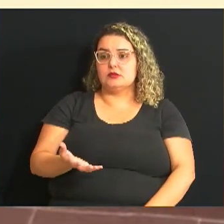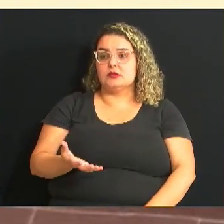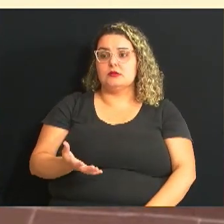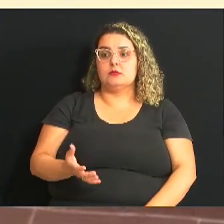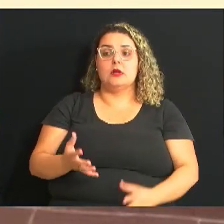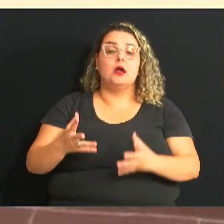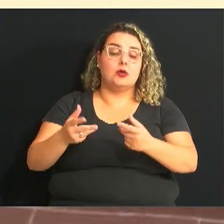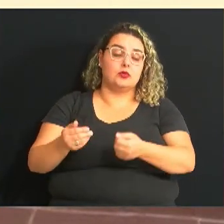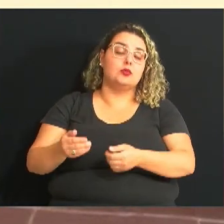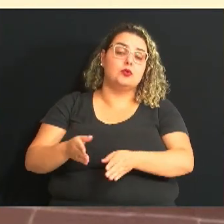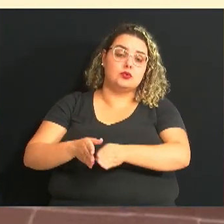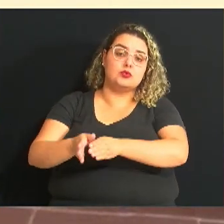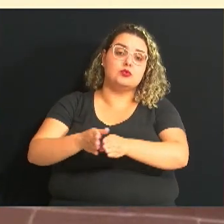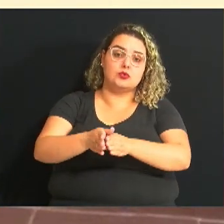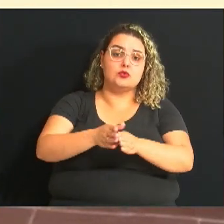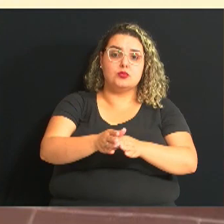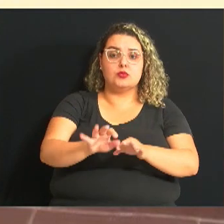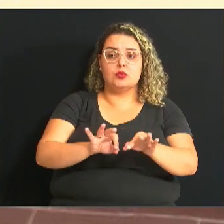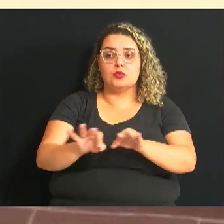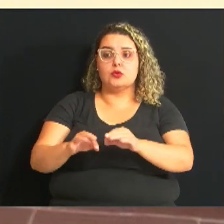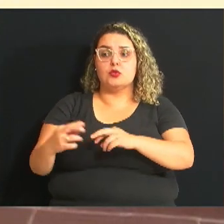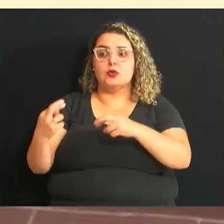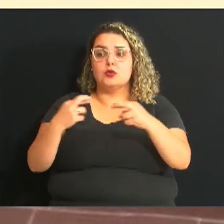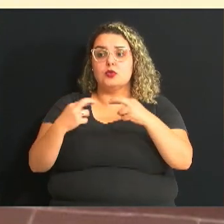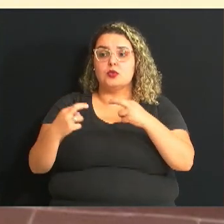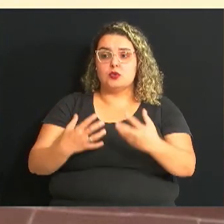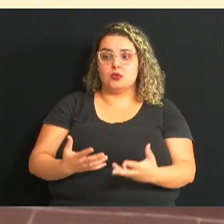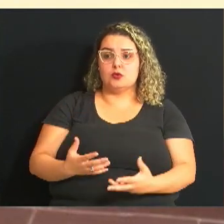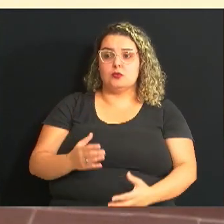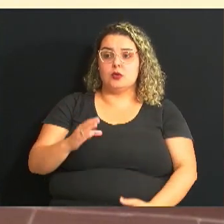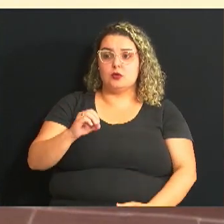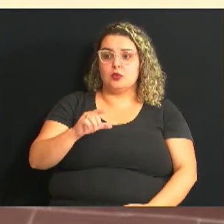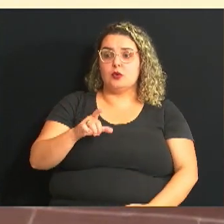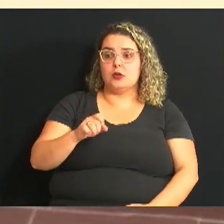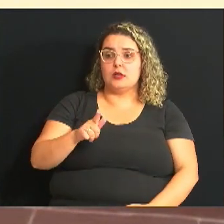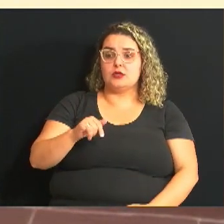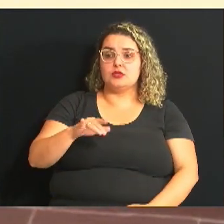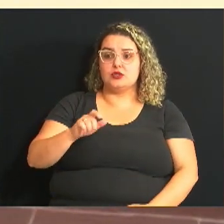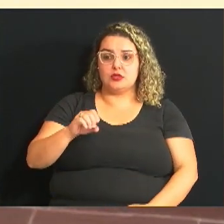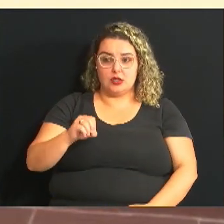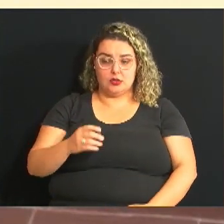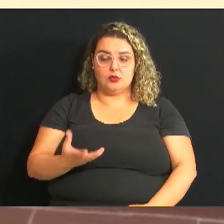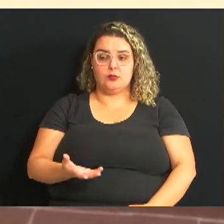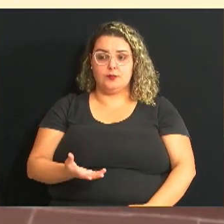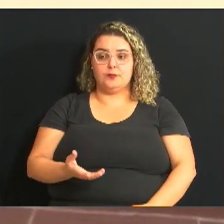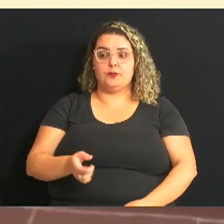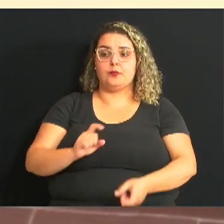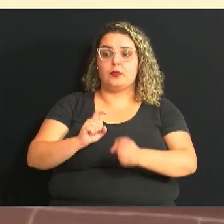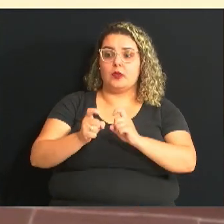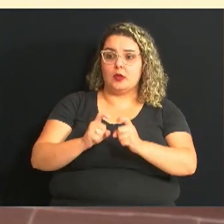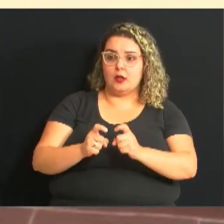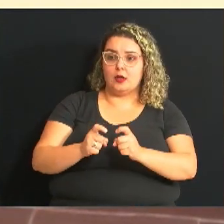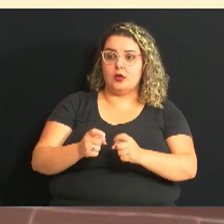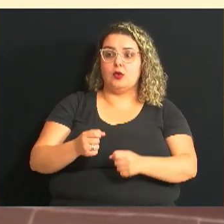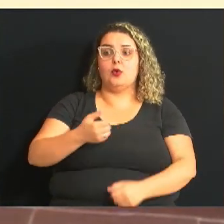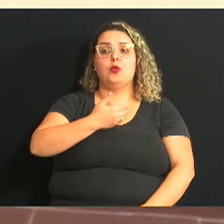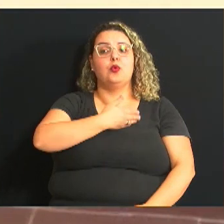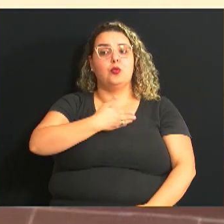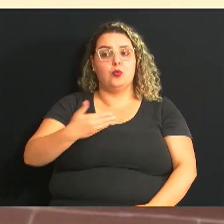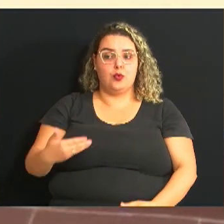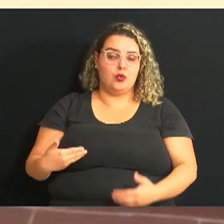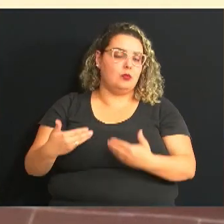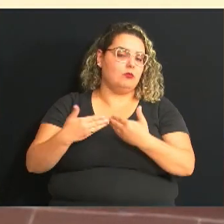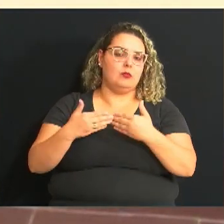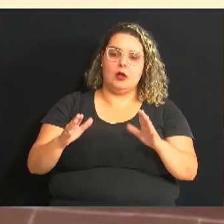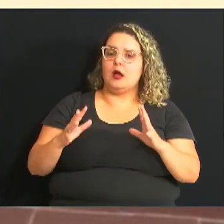conselhos e o projeto é analisado pelo colegiado, tá? As reuniões são públicas, abertas a todo